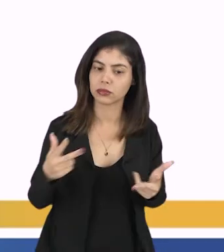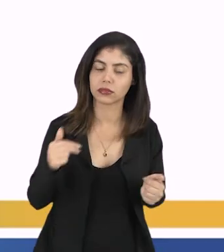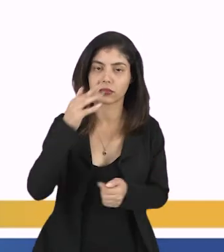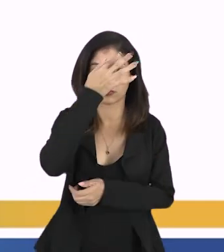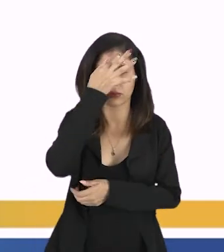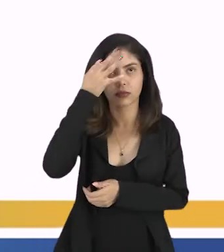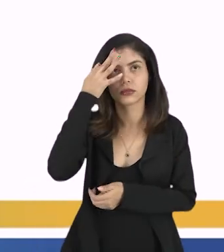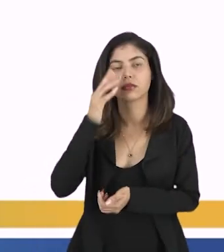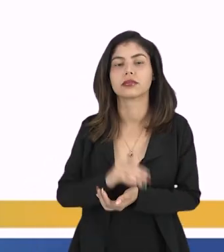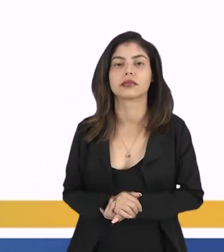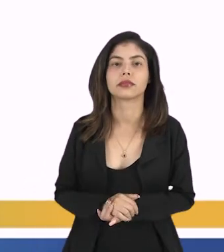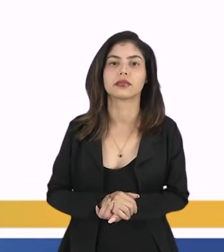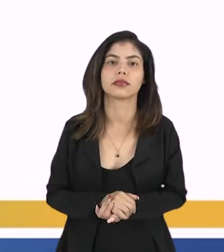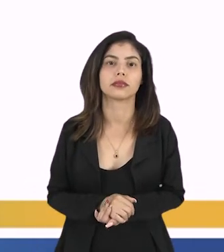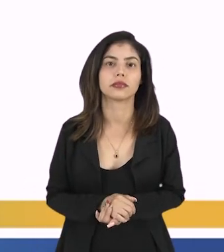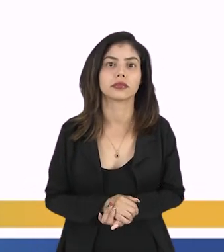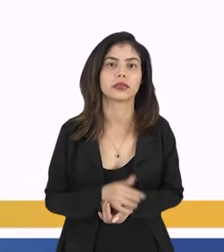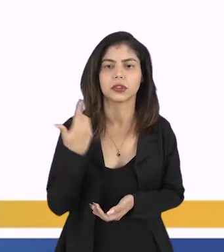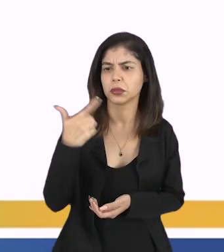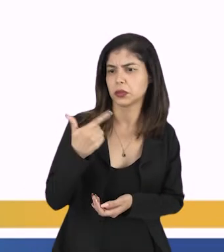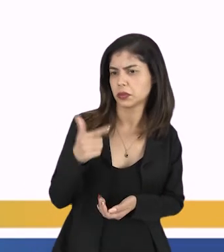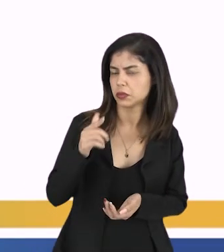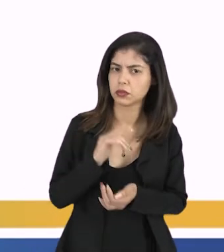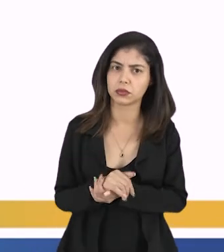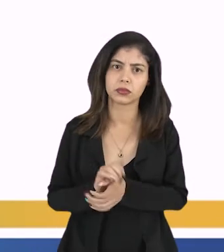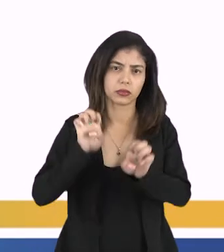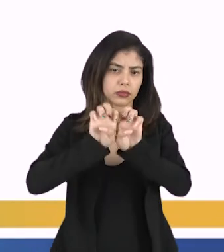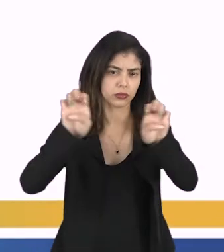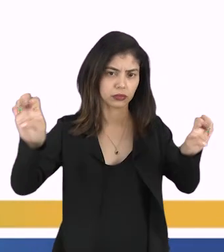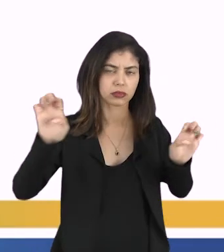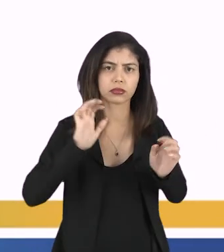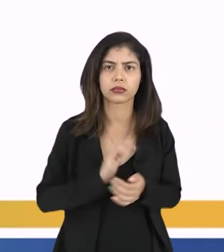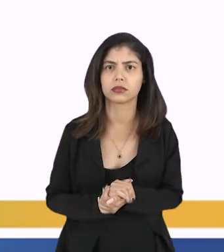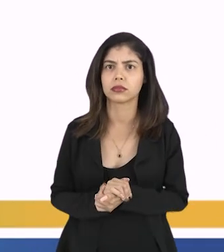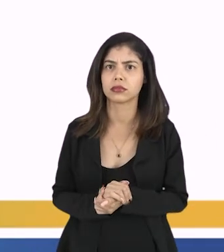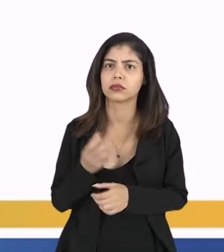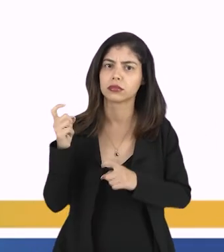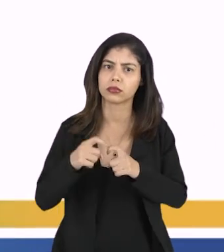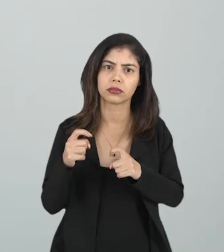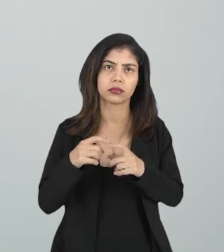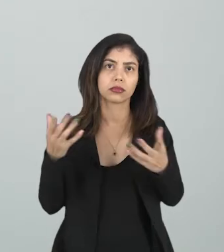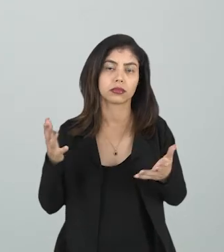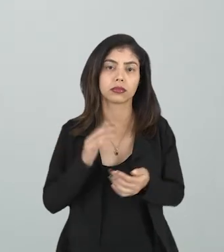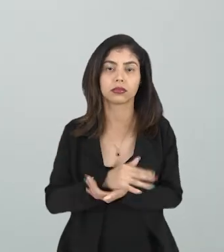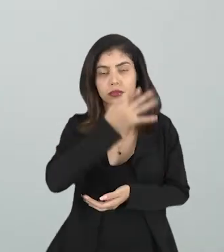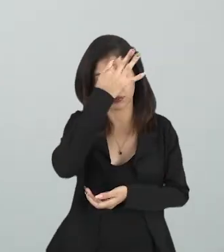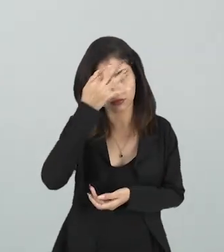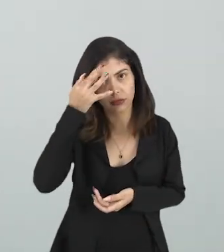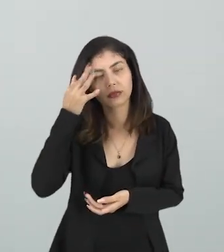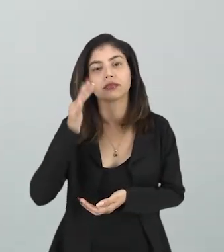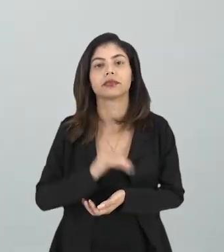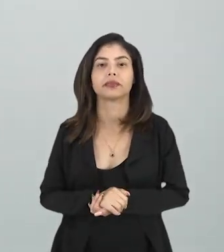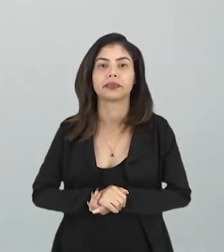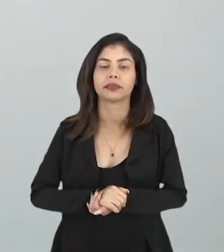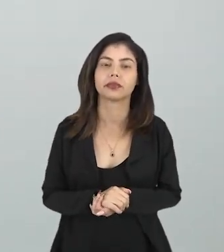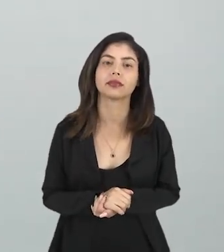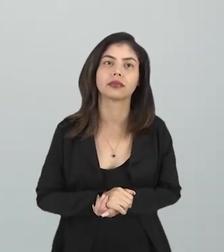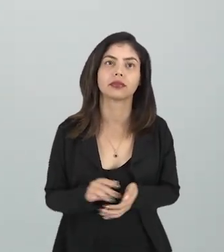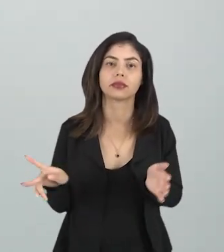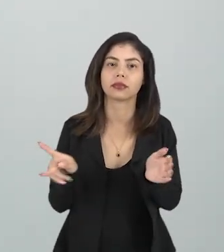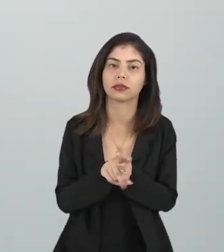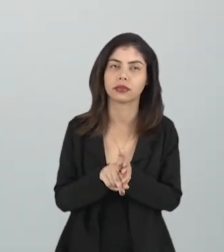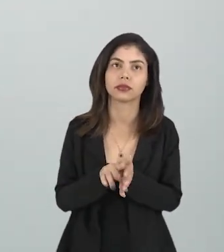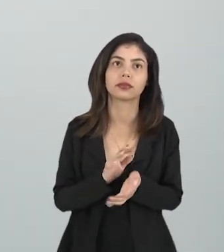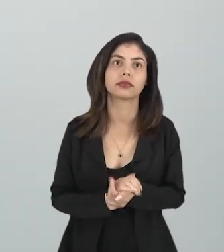da filosofia, né? Isso não é um legado da engenharia, não é um legado da medicina, é um legado da filosofia,